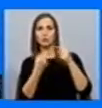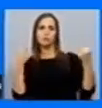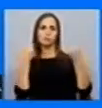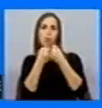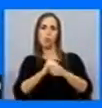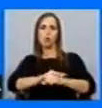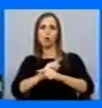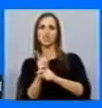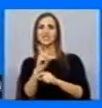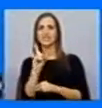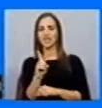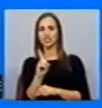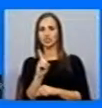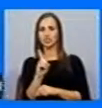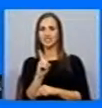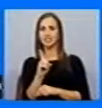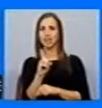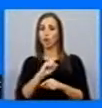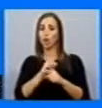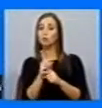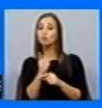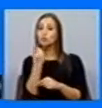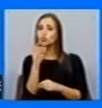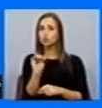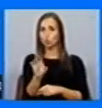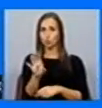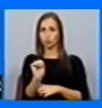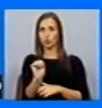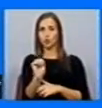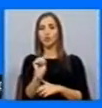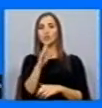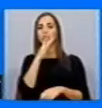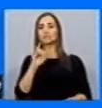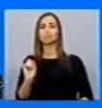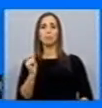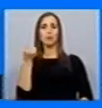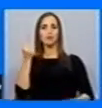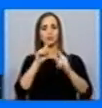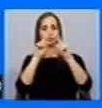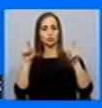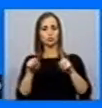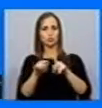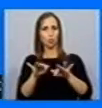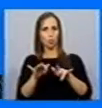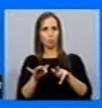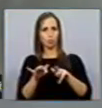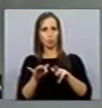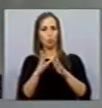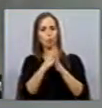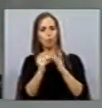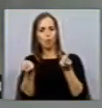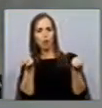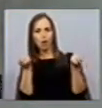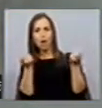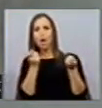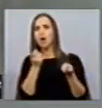km por segundo. E, portanto, pela primeira vez nós temos um modelo computacional que nos permite explicar um dos enigmas do Sistema Solar, que é precisamente